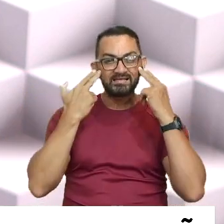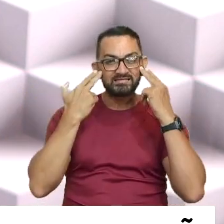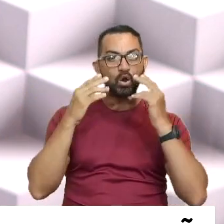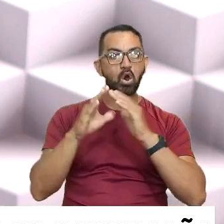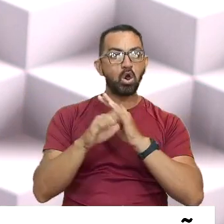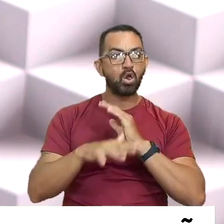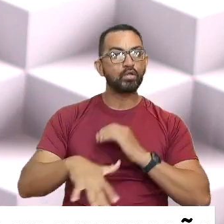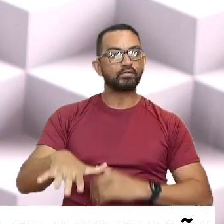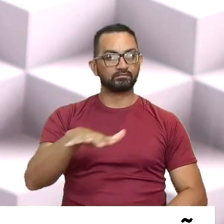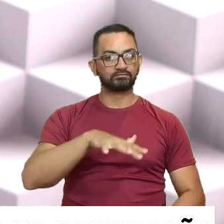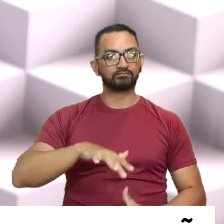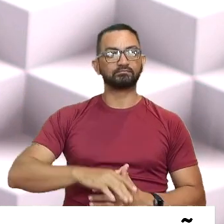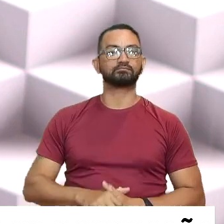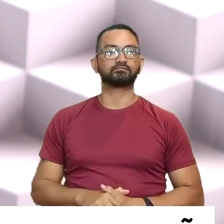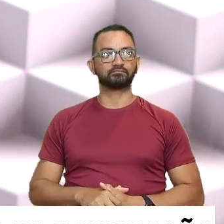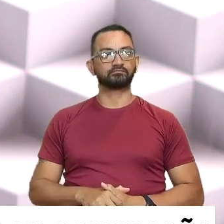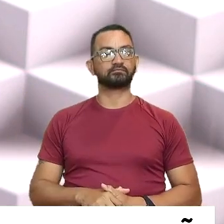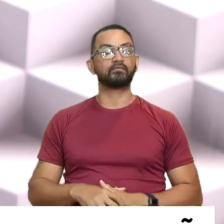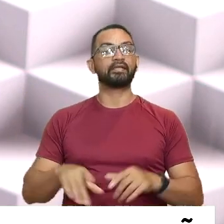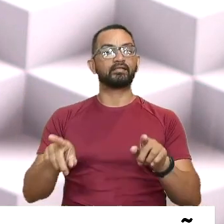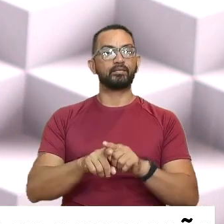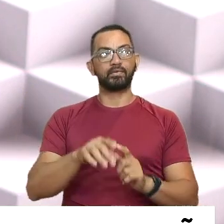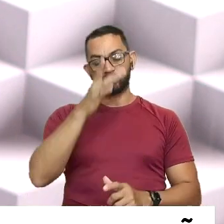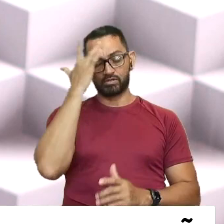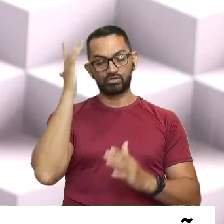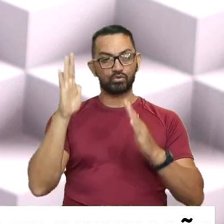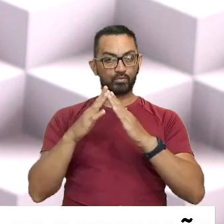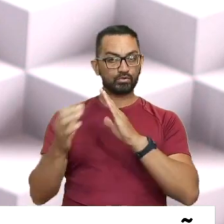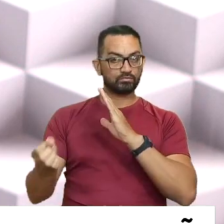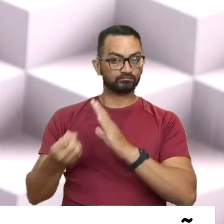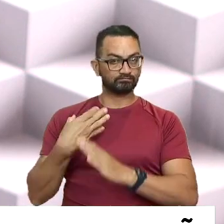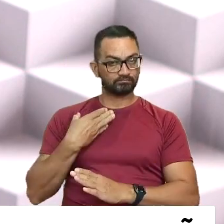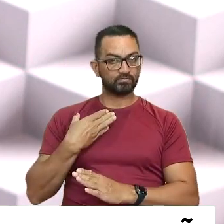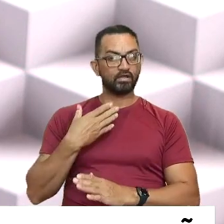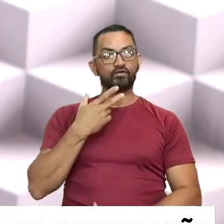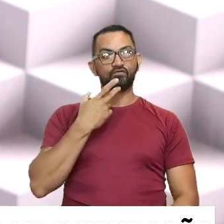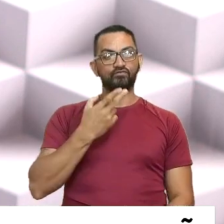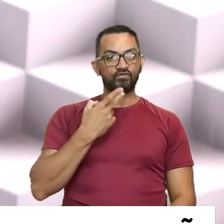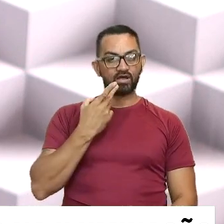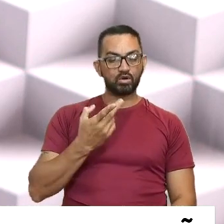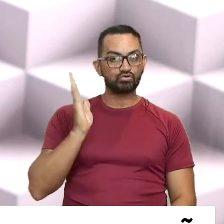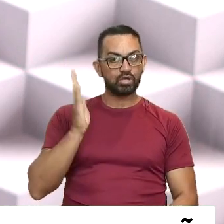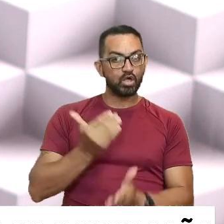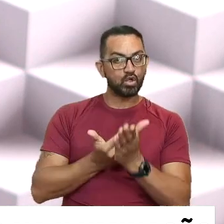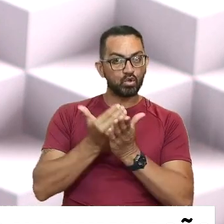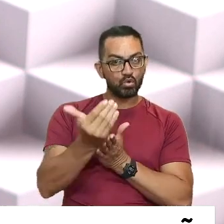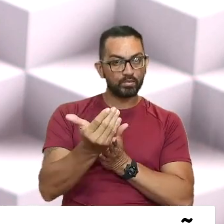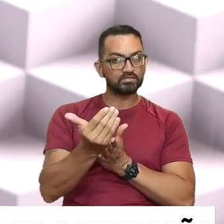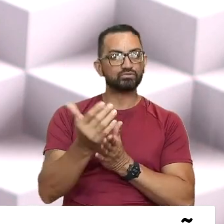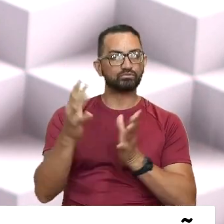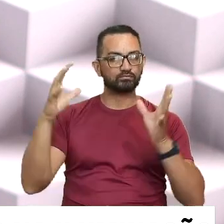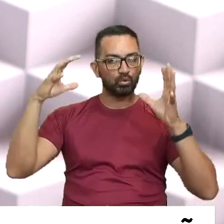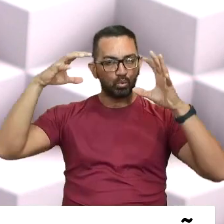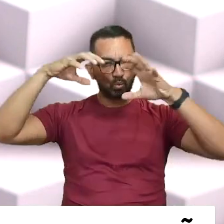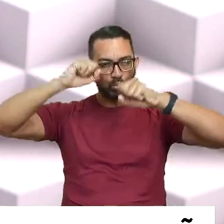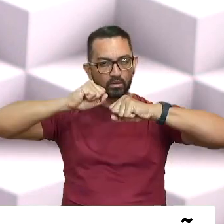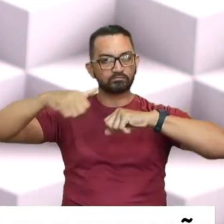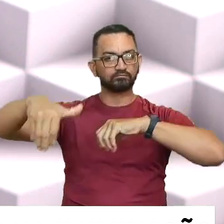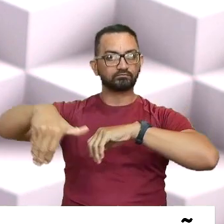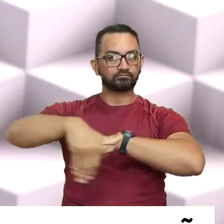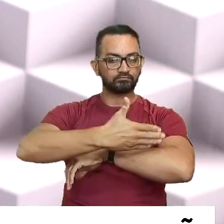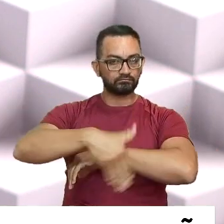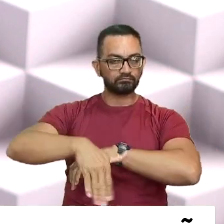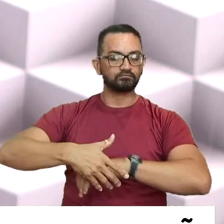de assaltos e furtos na região, viu? Inclusive o morador que enviou o vídeo para a gente, ele disse que desde quando começou, né, a ficar